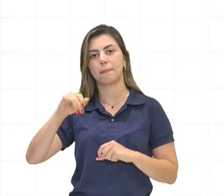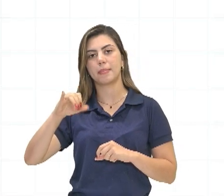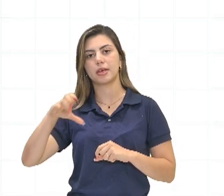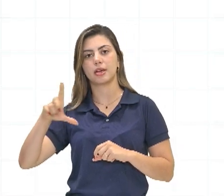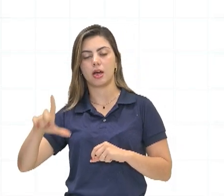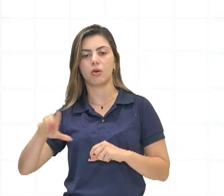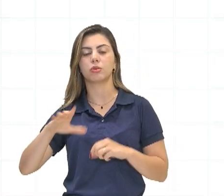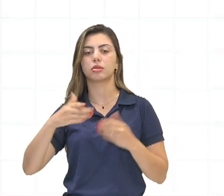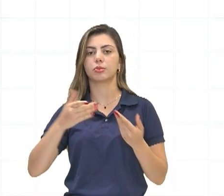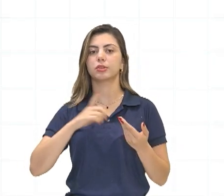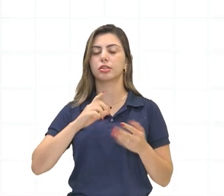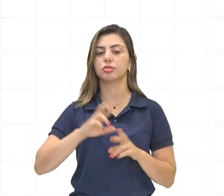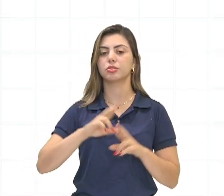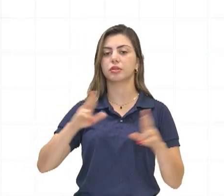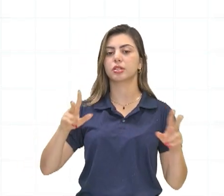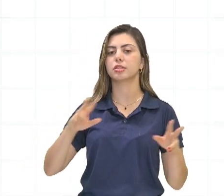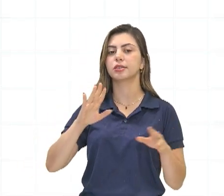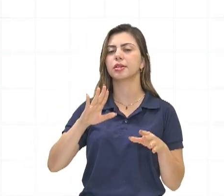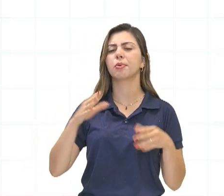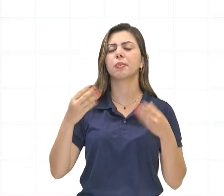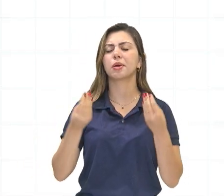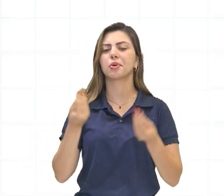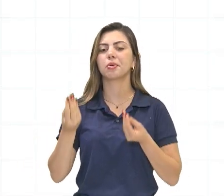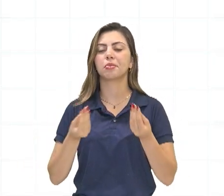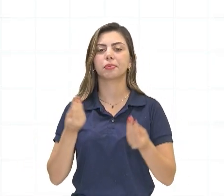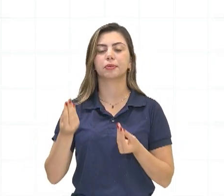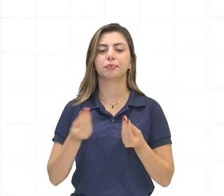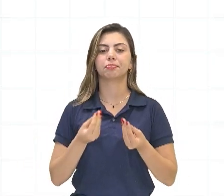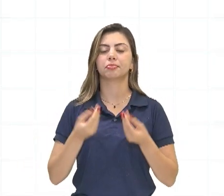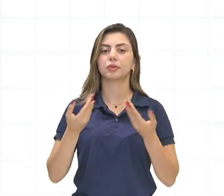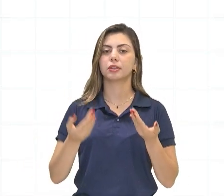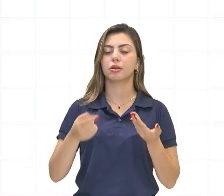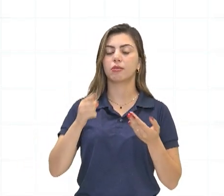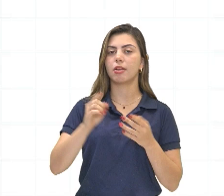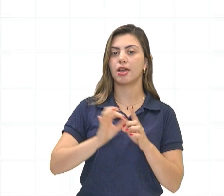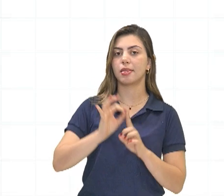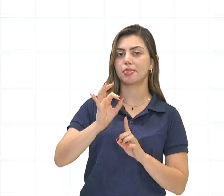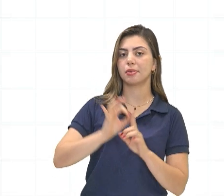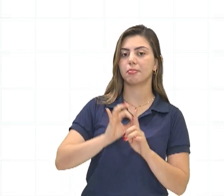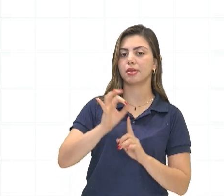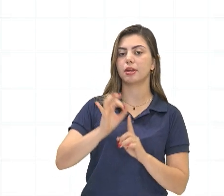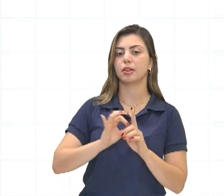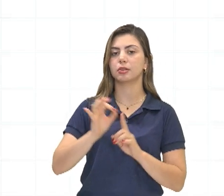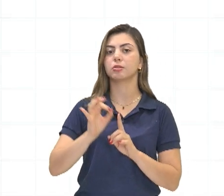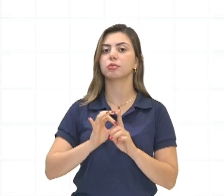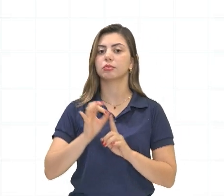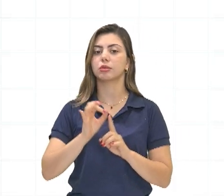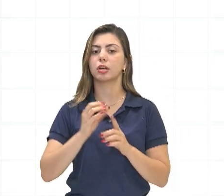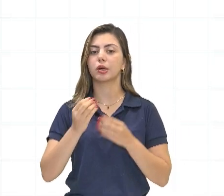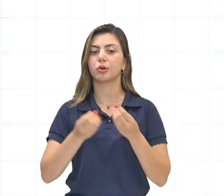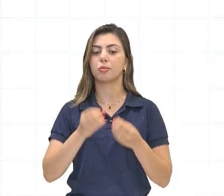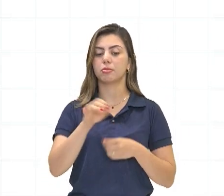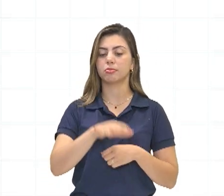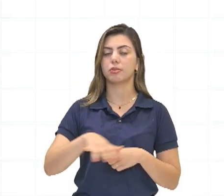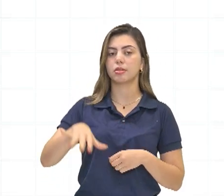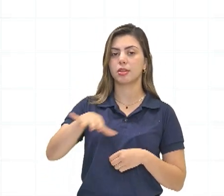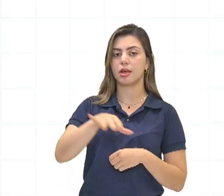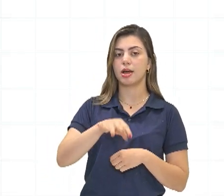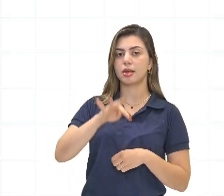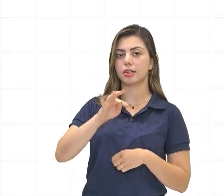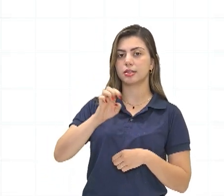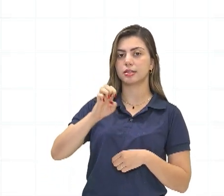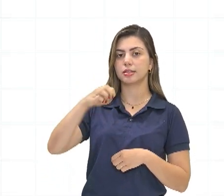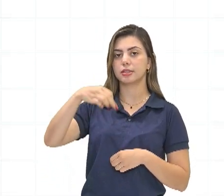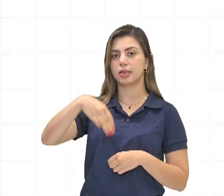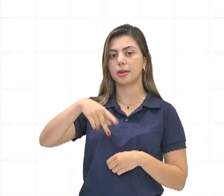faz com que essa temperatura nessa zona temperada seja